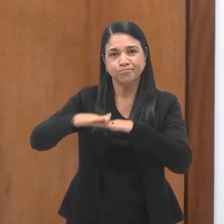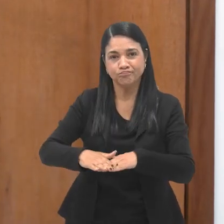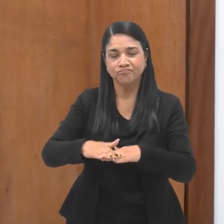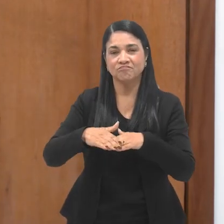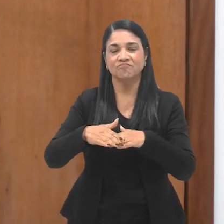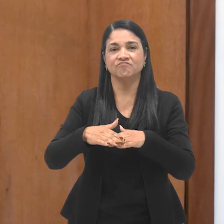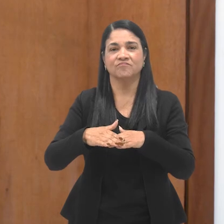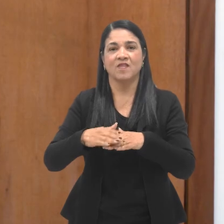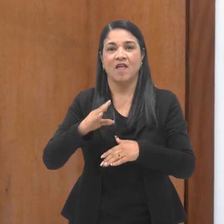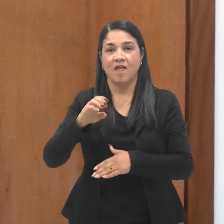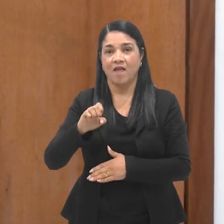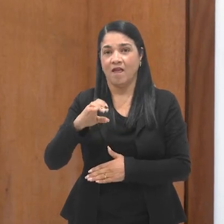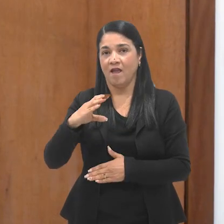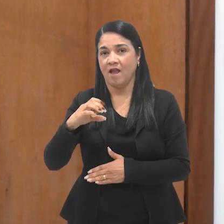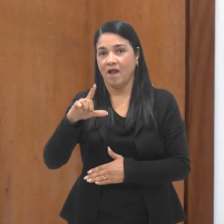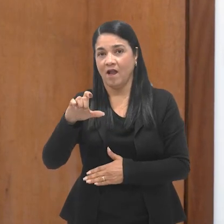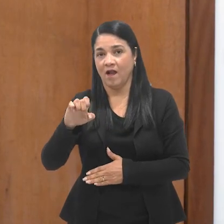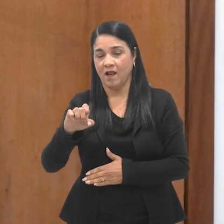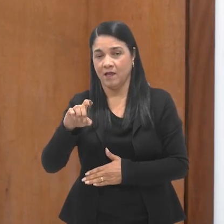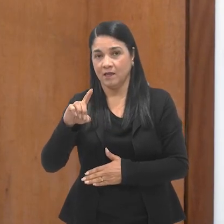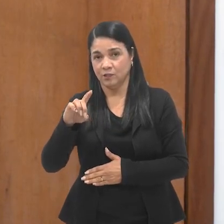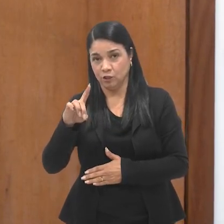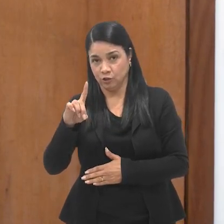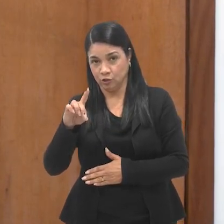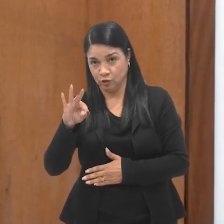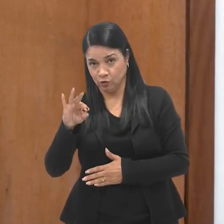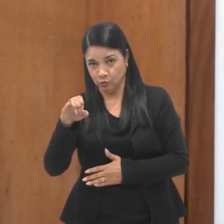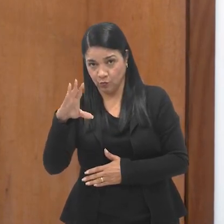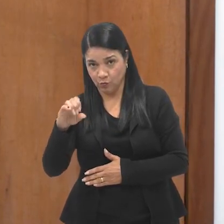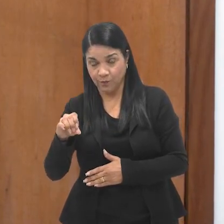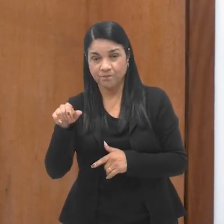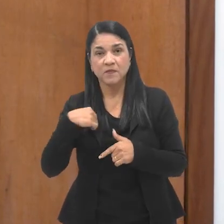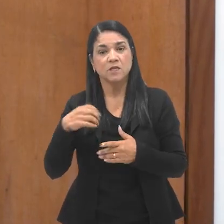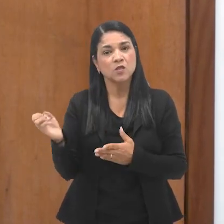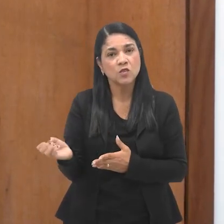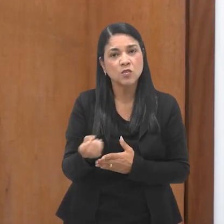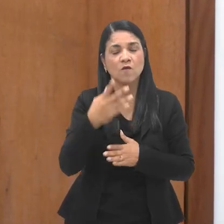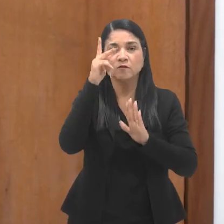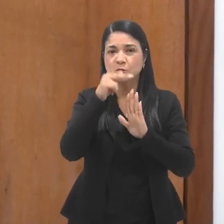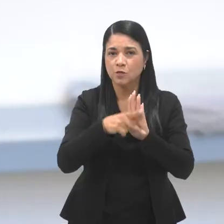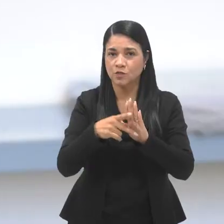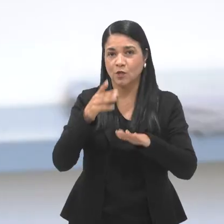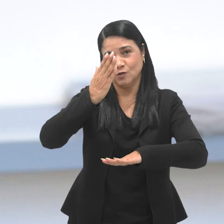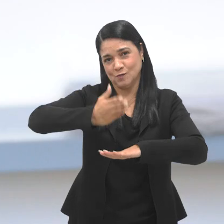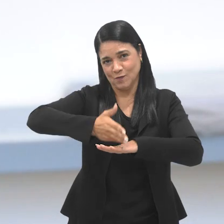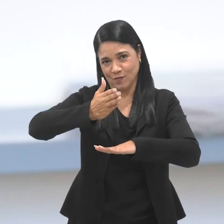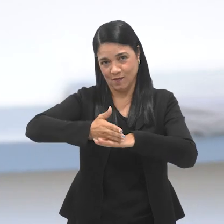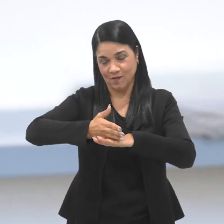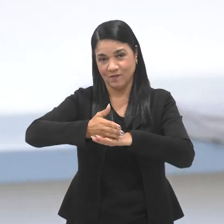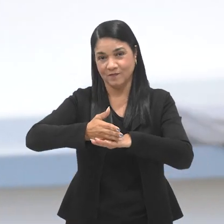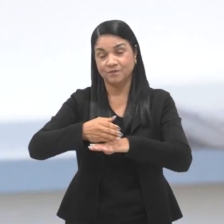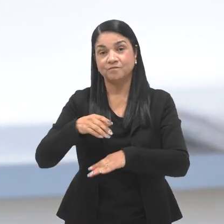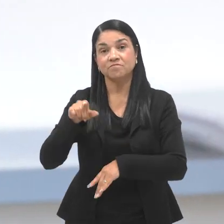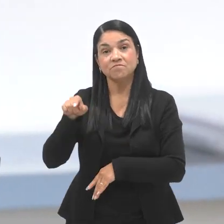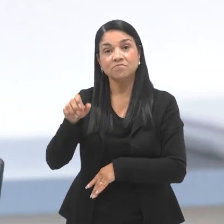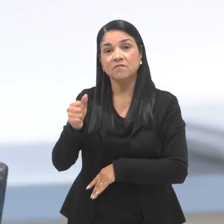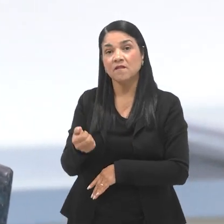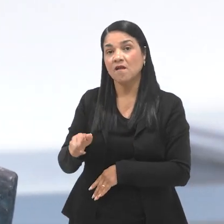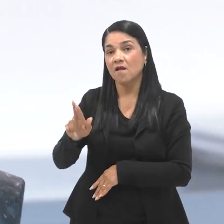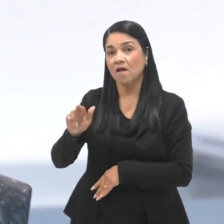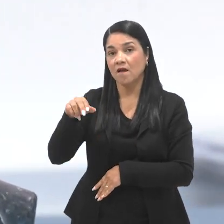eliminar a arquitetura eclética, digamos assim, demoli-la para abrir novos terrenos para os novos projetos modernistas. Mas o que levou o